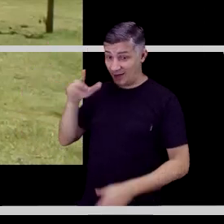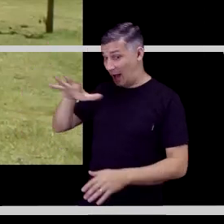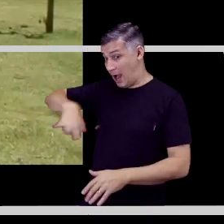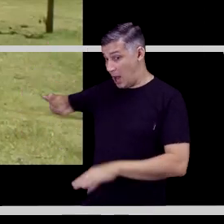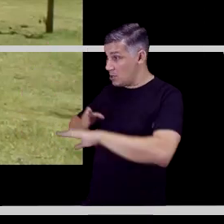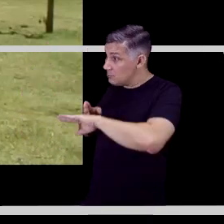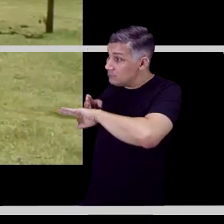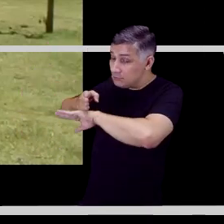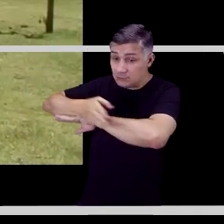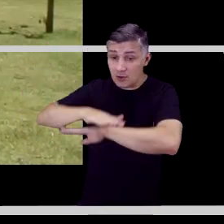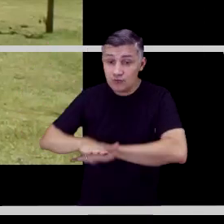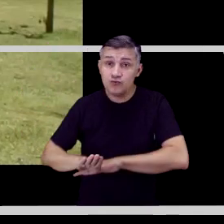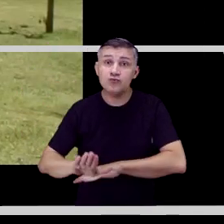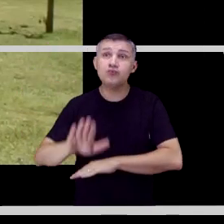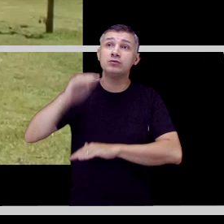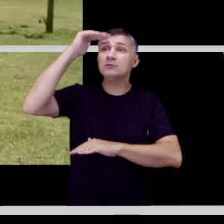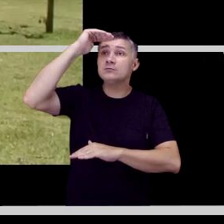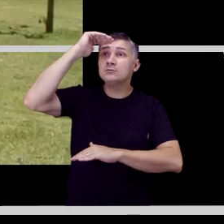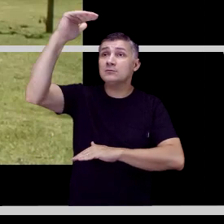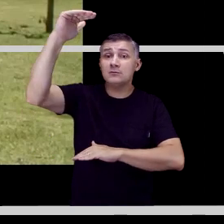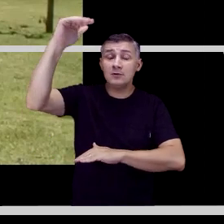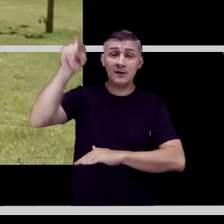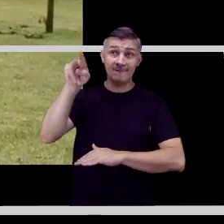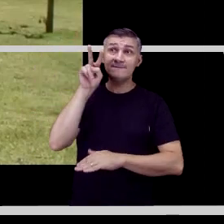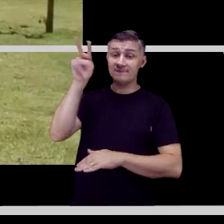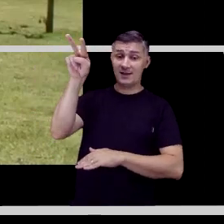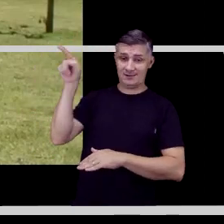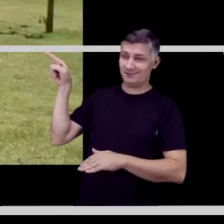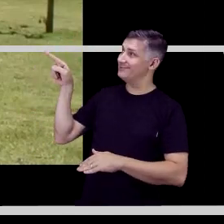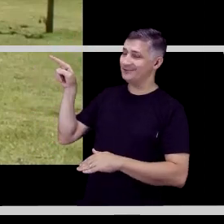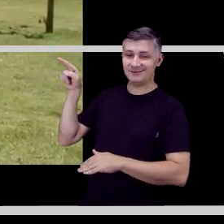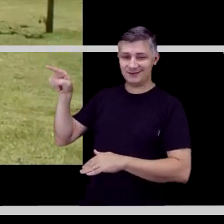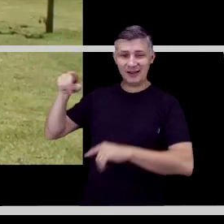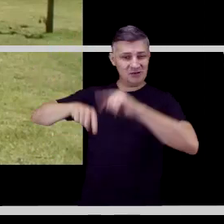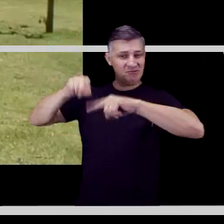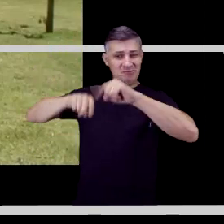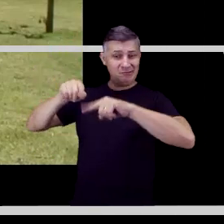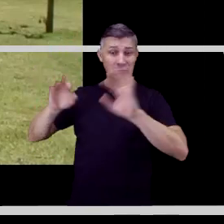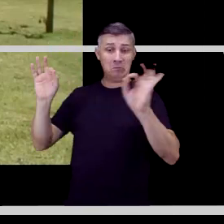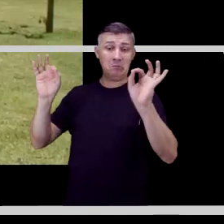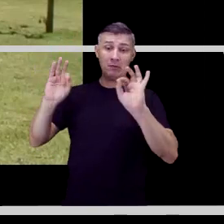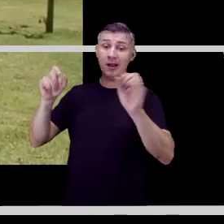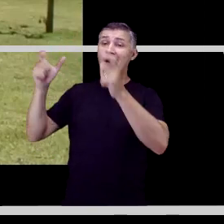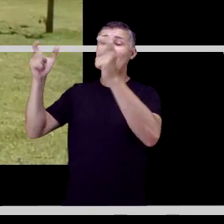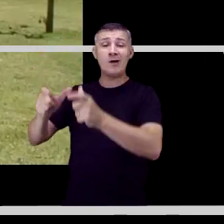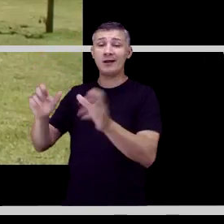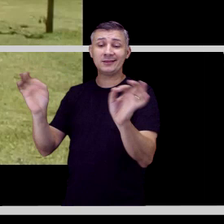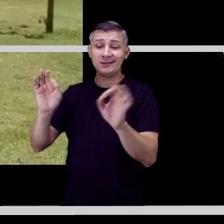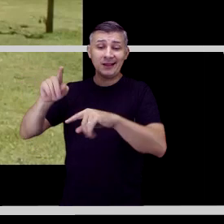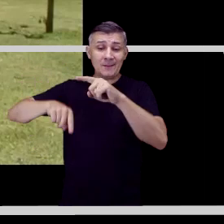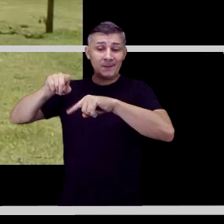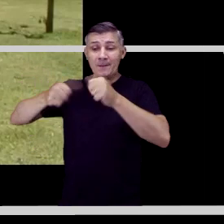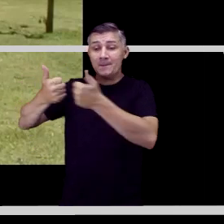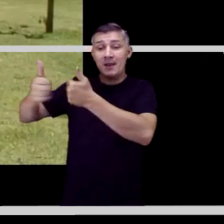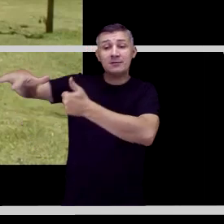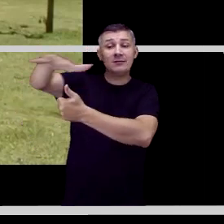pela parte mais baixa, a gente enxerga esse edifício como um artefato que não se localiza nenhum